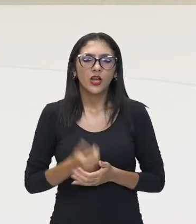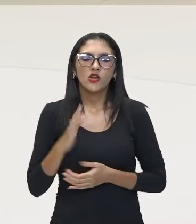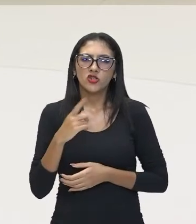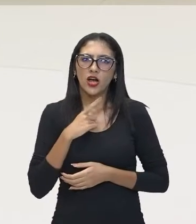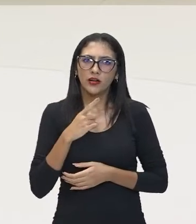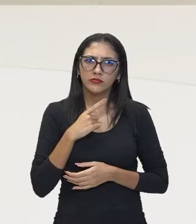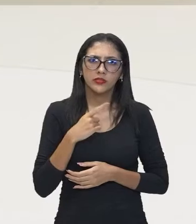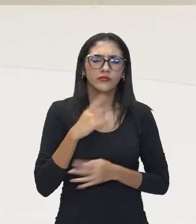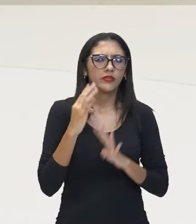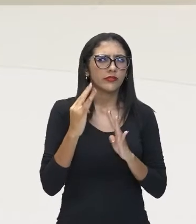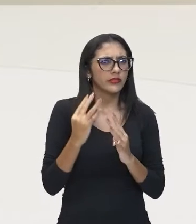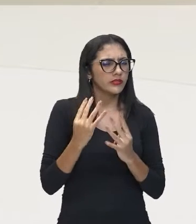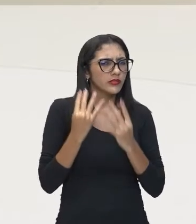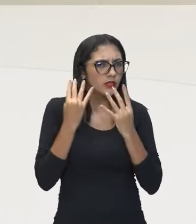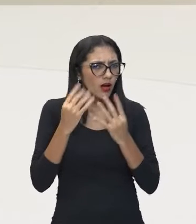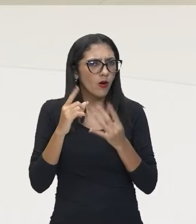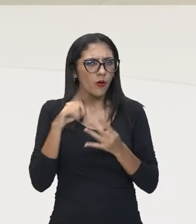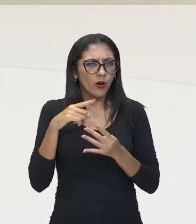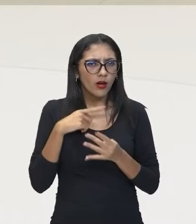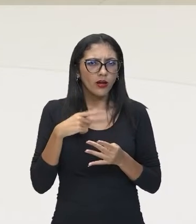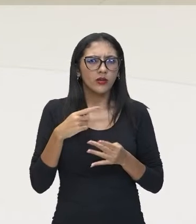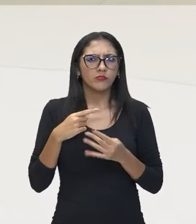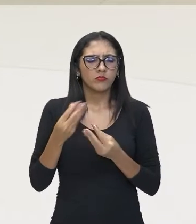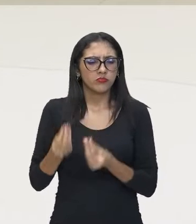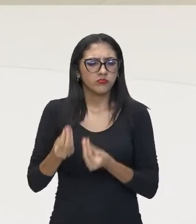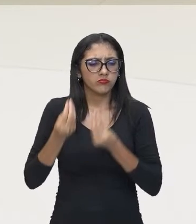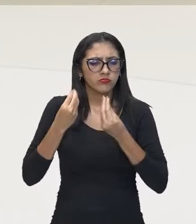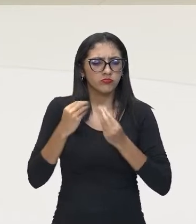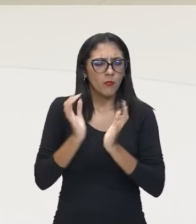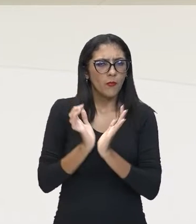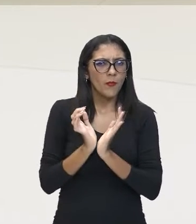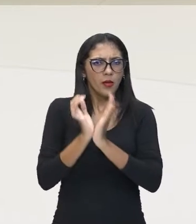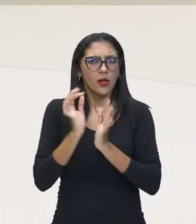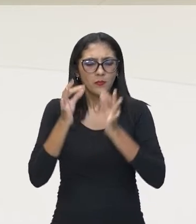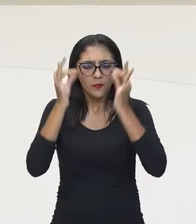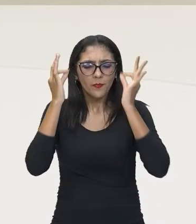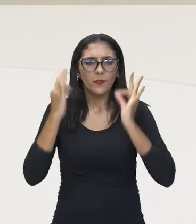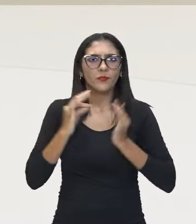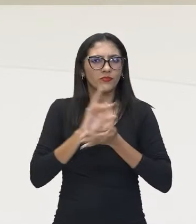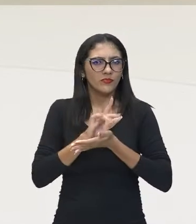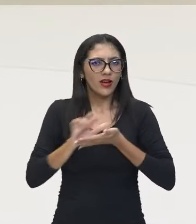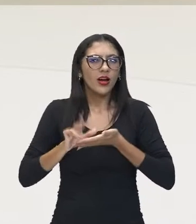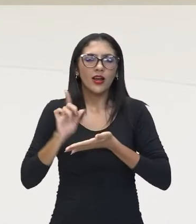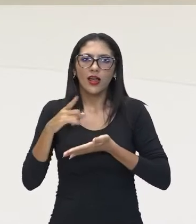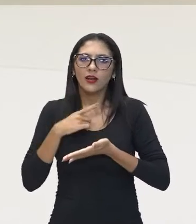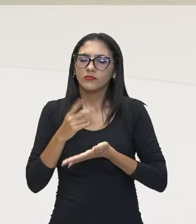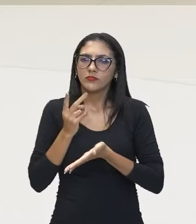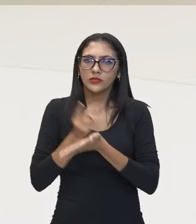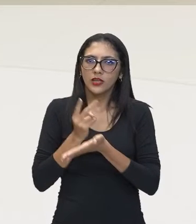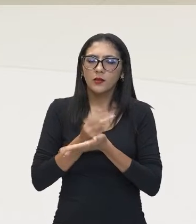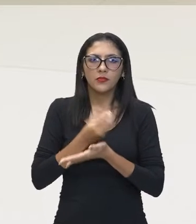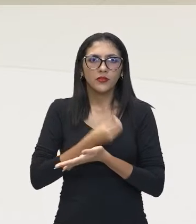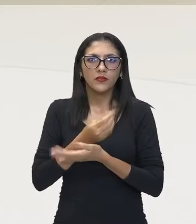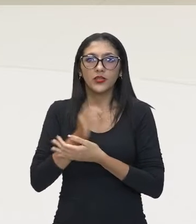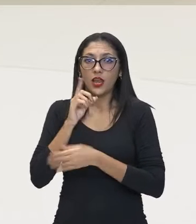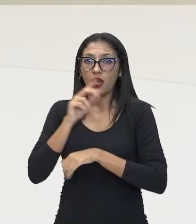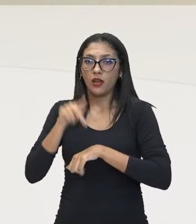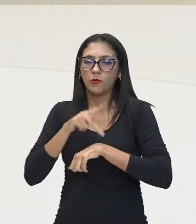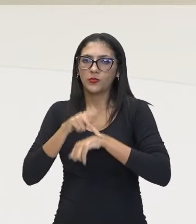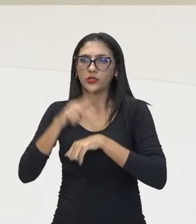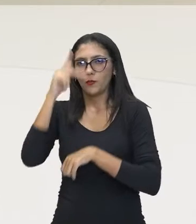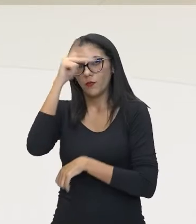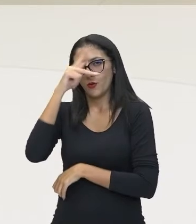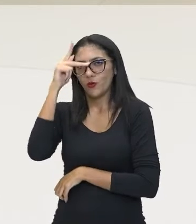né, destaque, medalhas e tudo mais, considerando que ela continuava vivendo na Polônia, né? E aí,